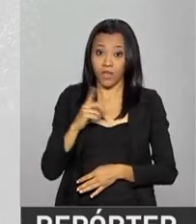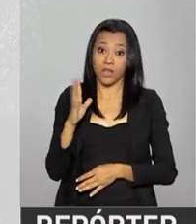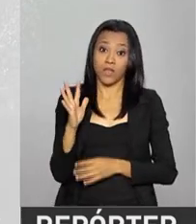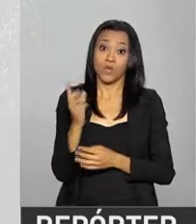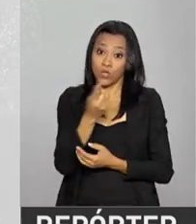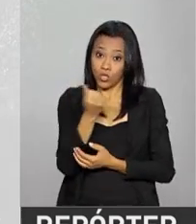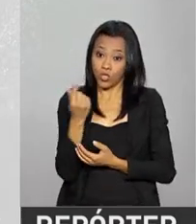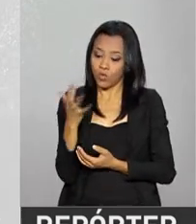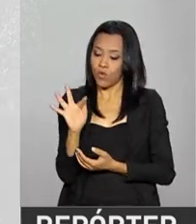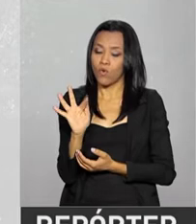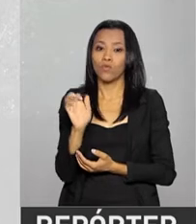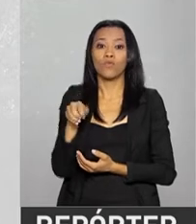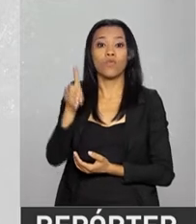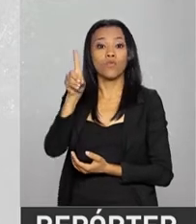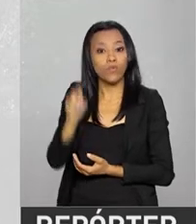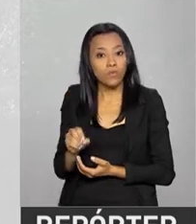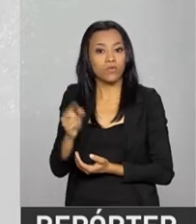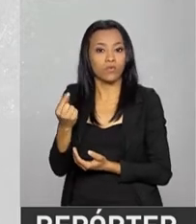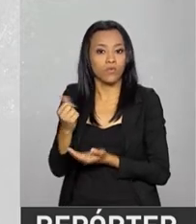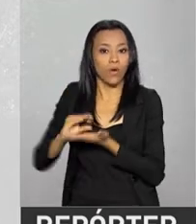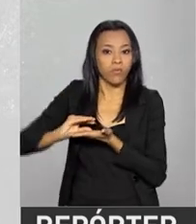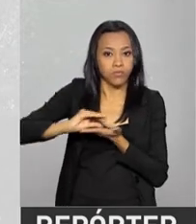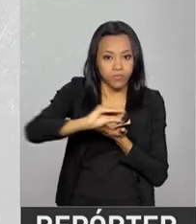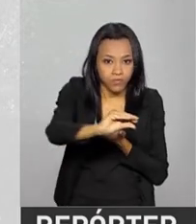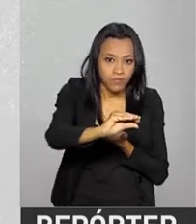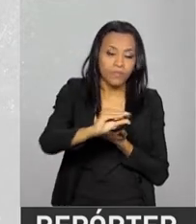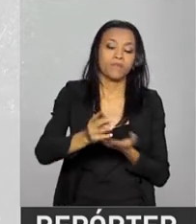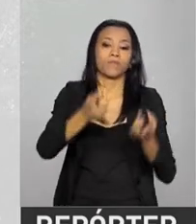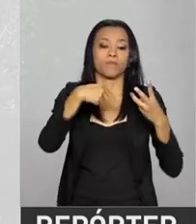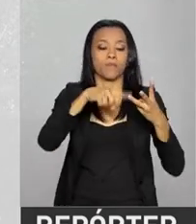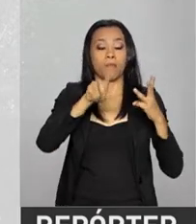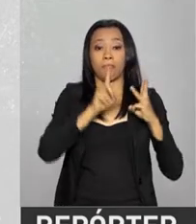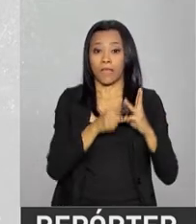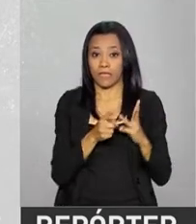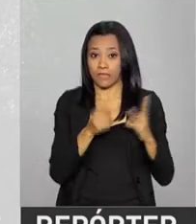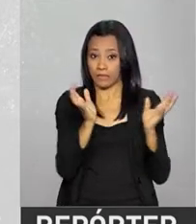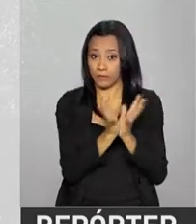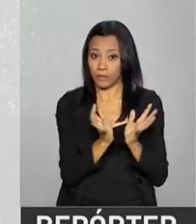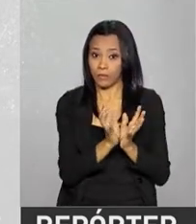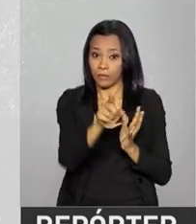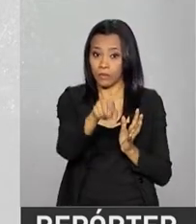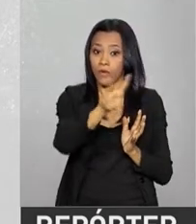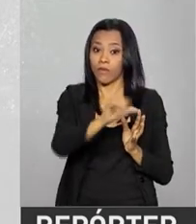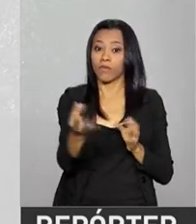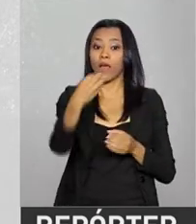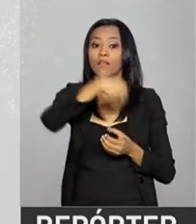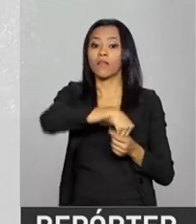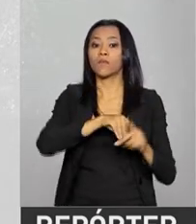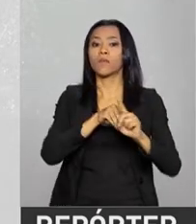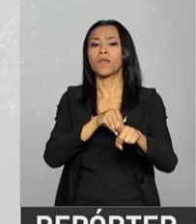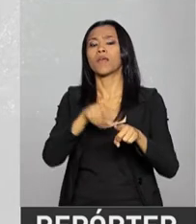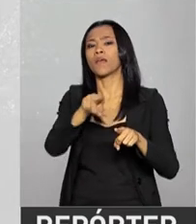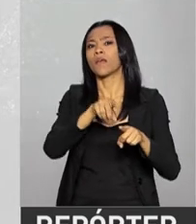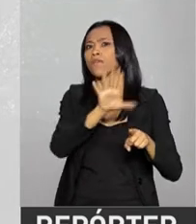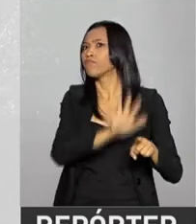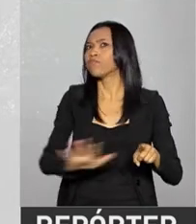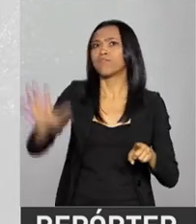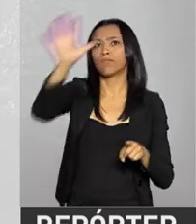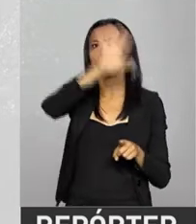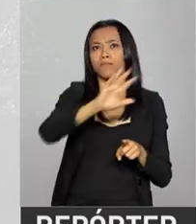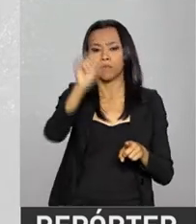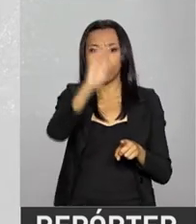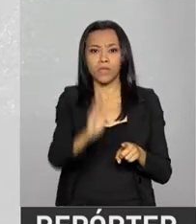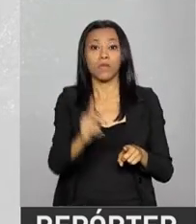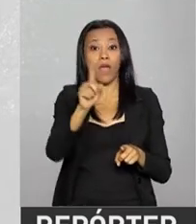e de desenvolvimento para os estudantes já a terceira modalidade vai englobar as demais regiões do brasil com recursos